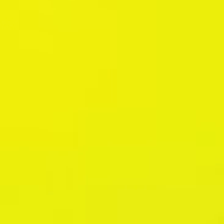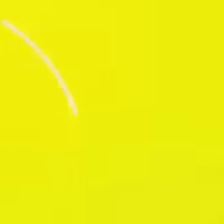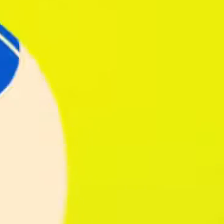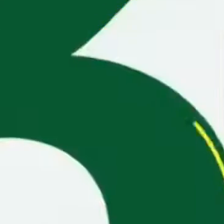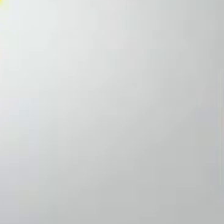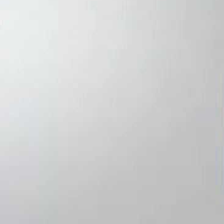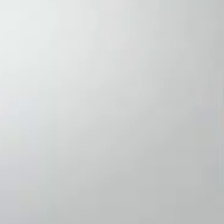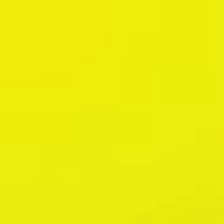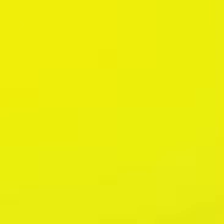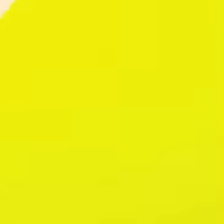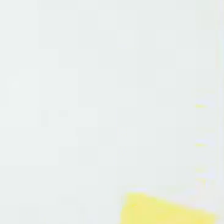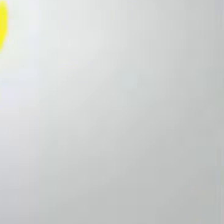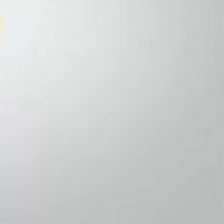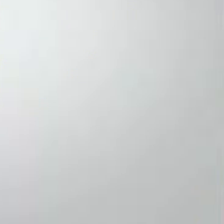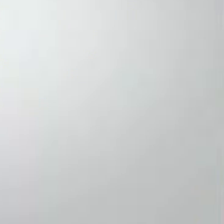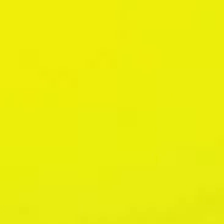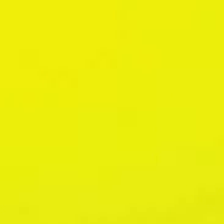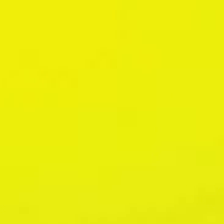Música